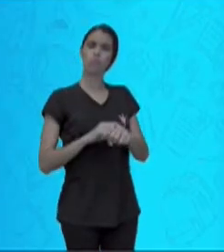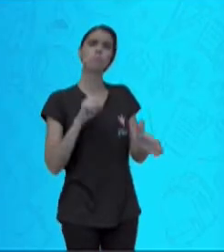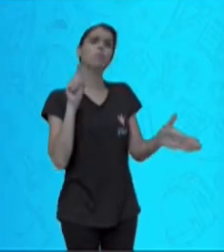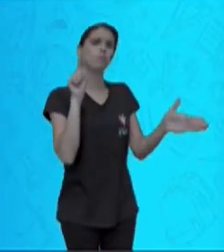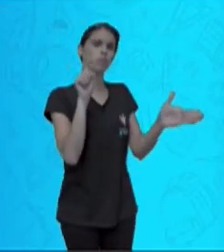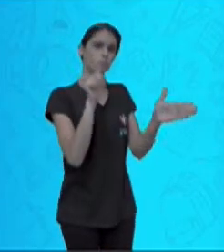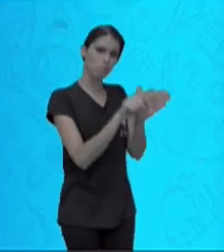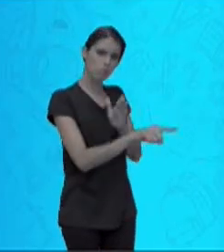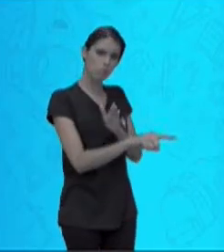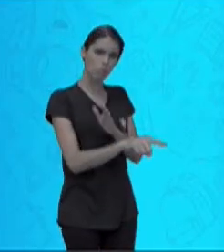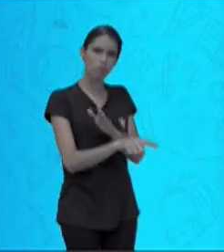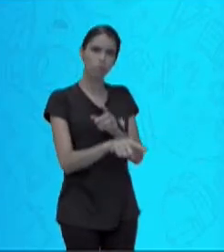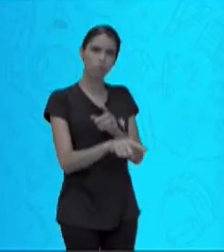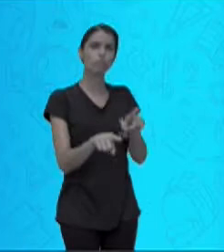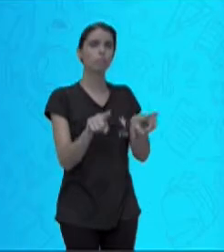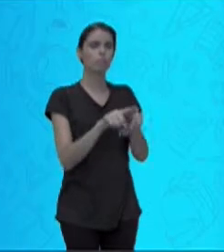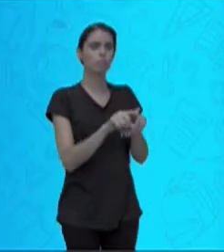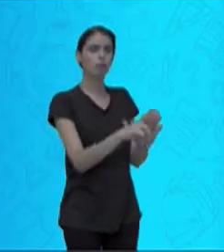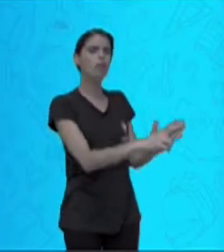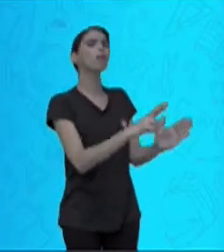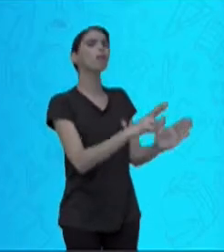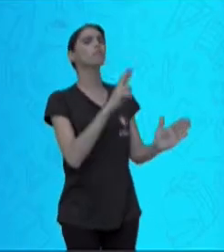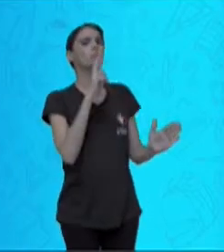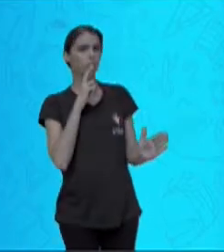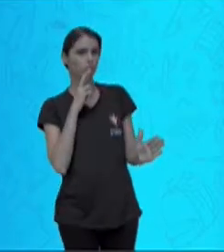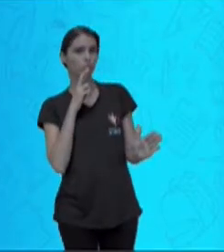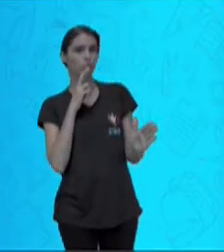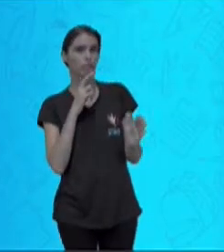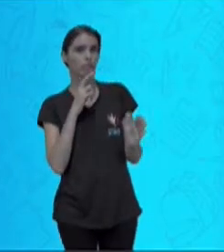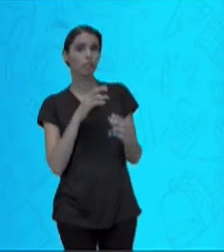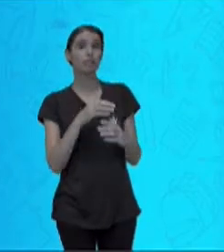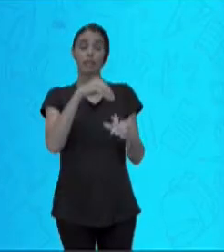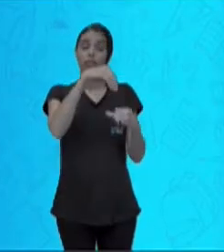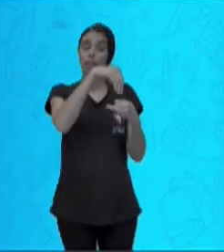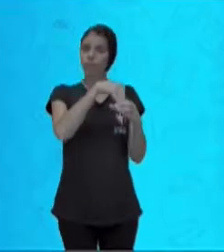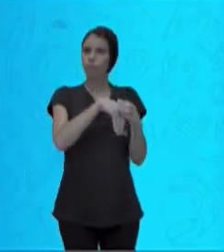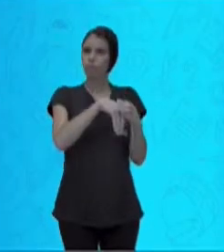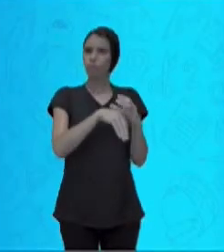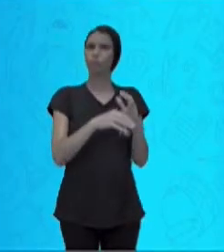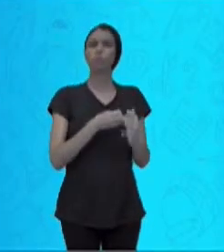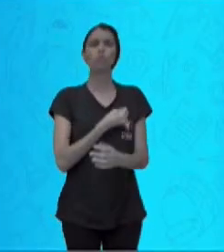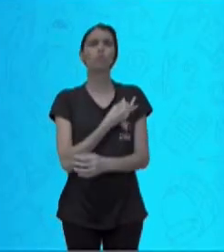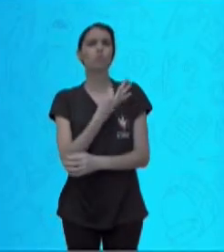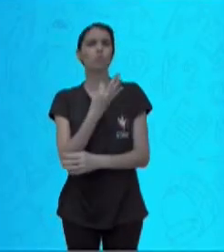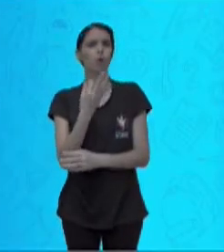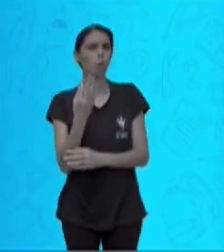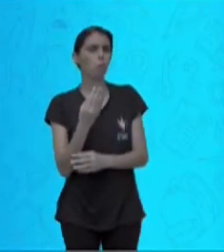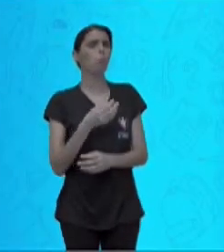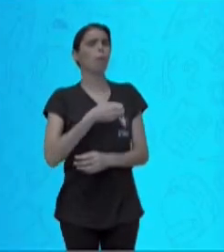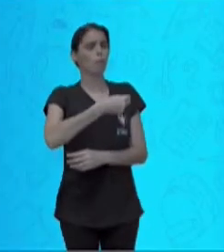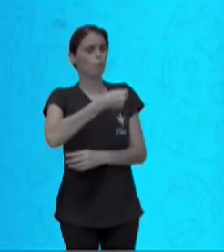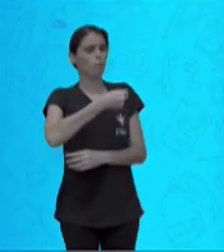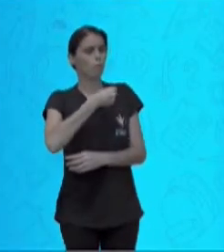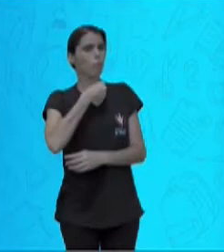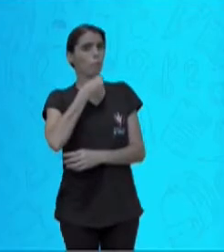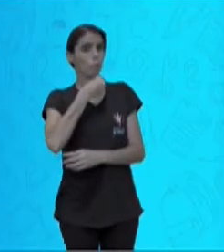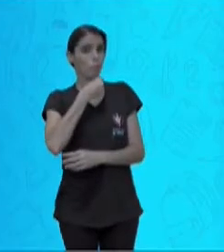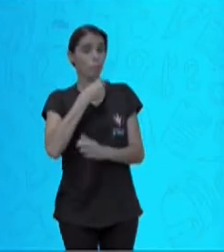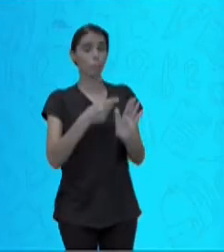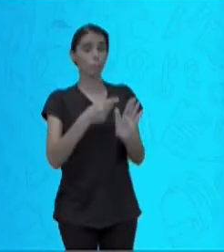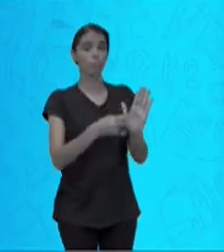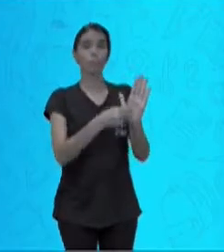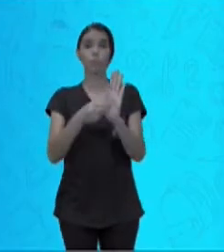ou aparecer inserido em notícias, reportagens. Isso. A entrevista, geralmente, ela vai